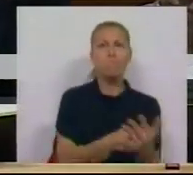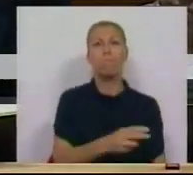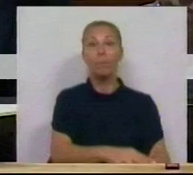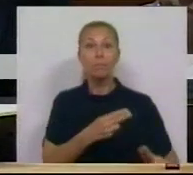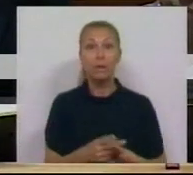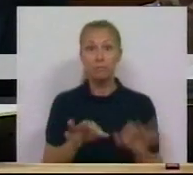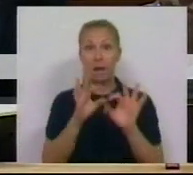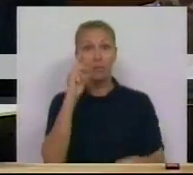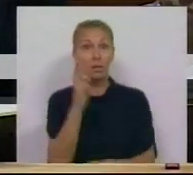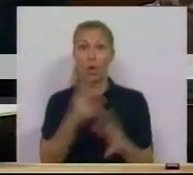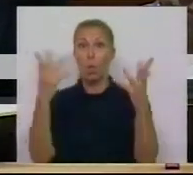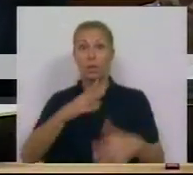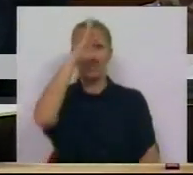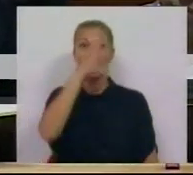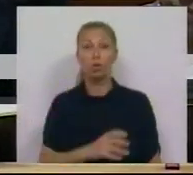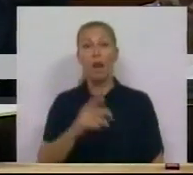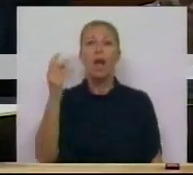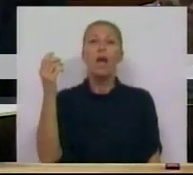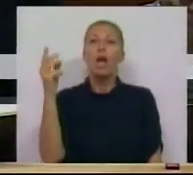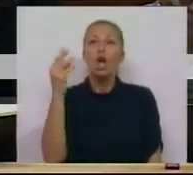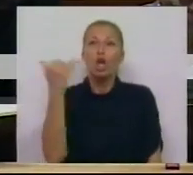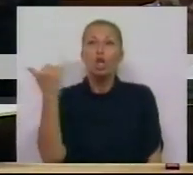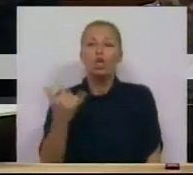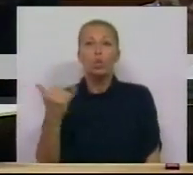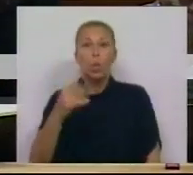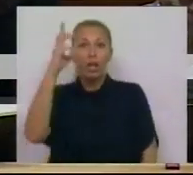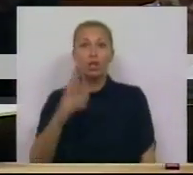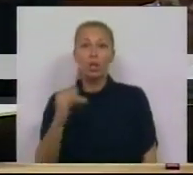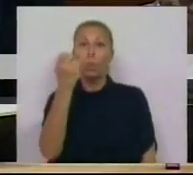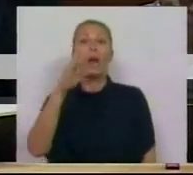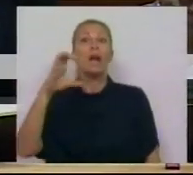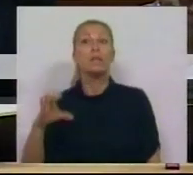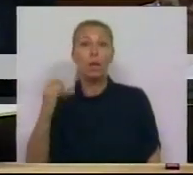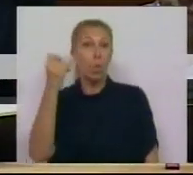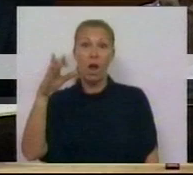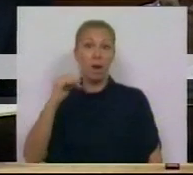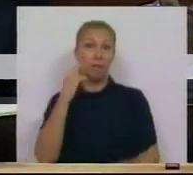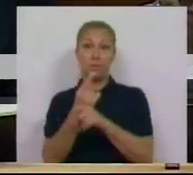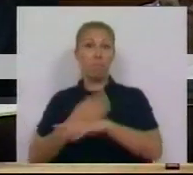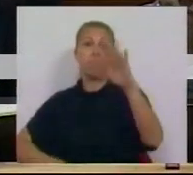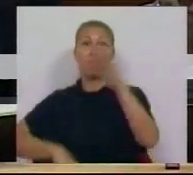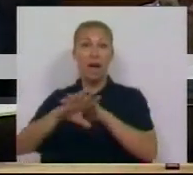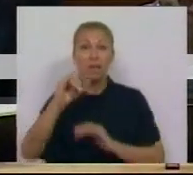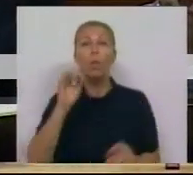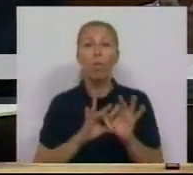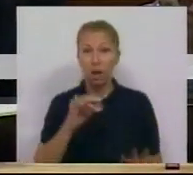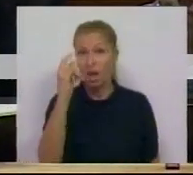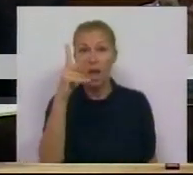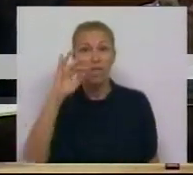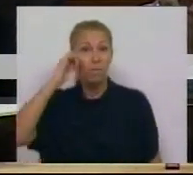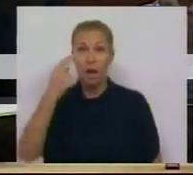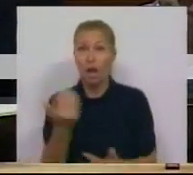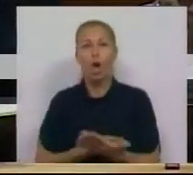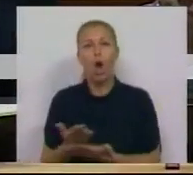Orçamento do Estado. Segundo a descida do IRC, o IRS continua nos topos, tal como o IVA, que tanto prejudica a economia. A União Europeia precisa de uma política